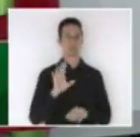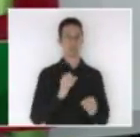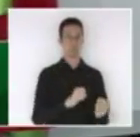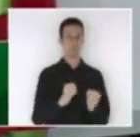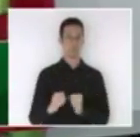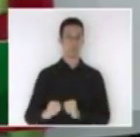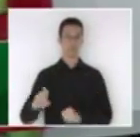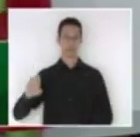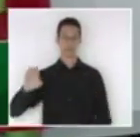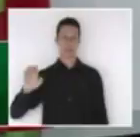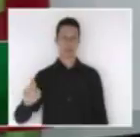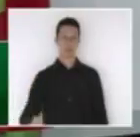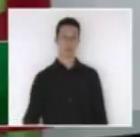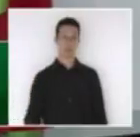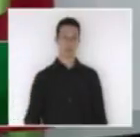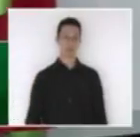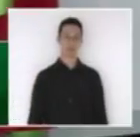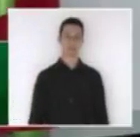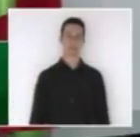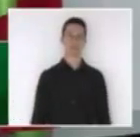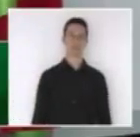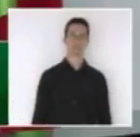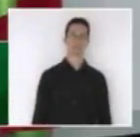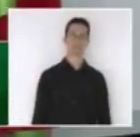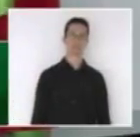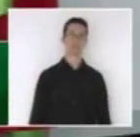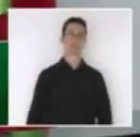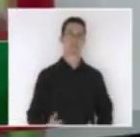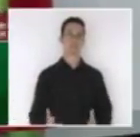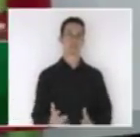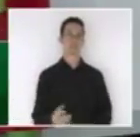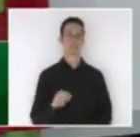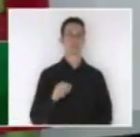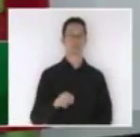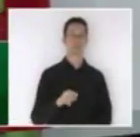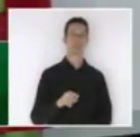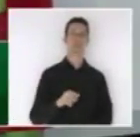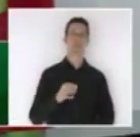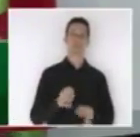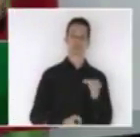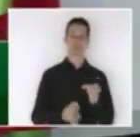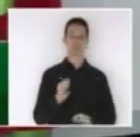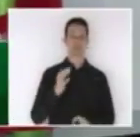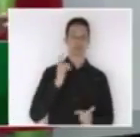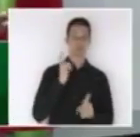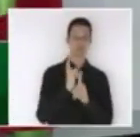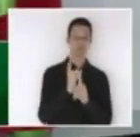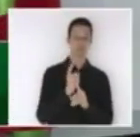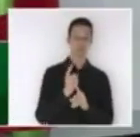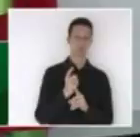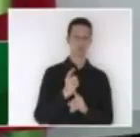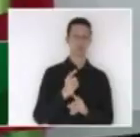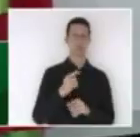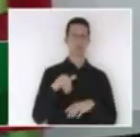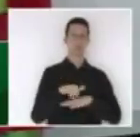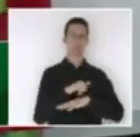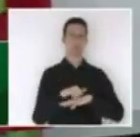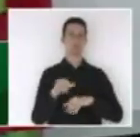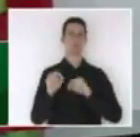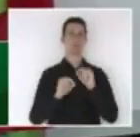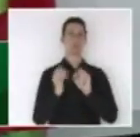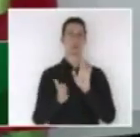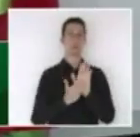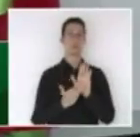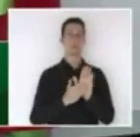Maurício. Nós encontramos no ordenamento jurídico a única possibilidade, propor um plebiscito para